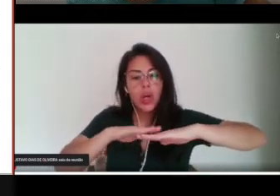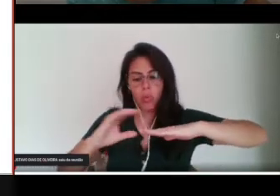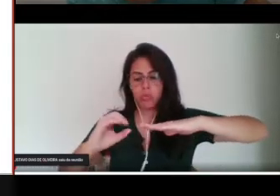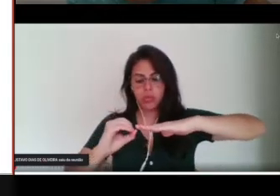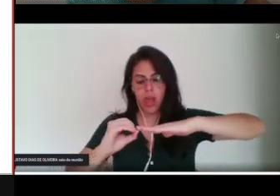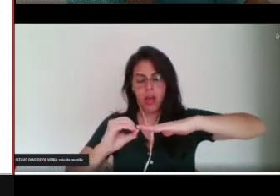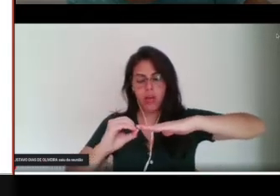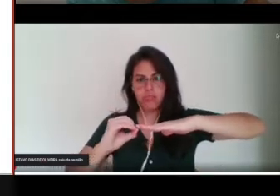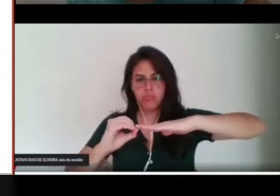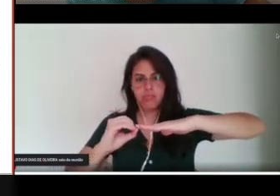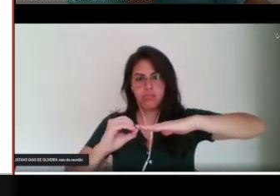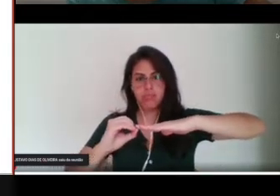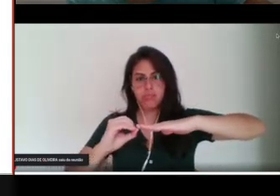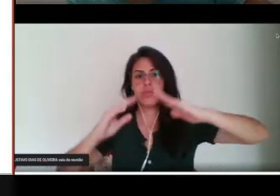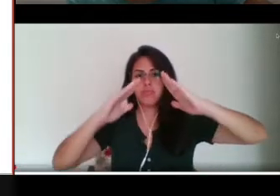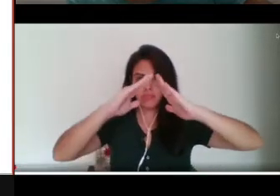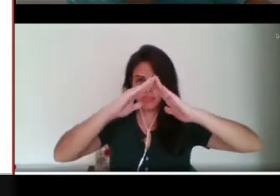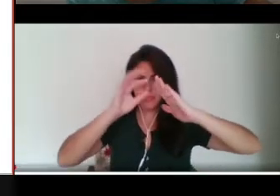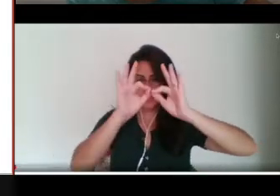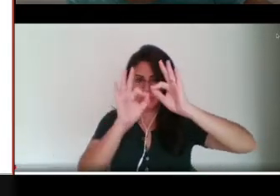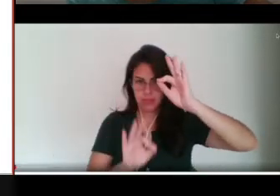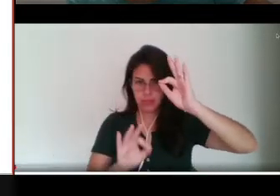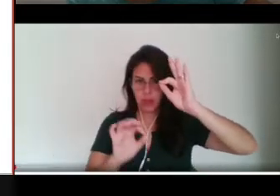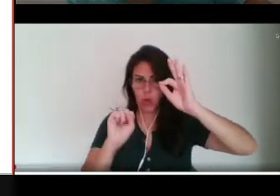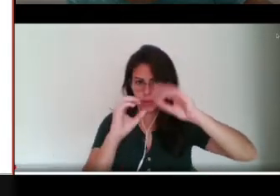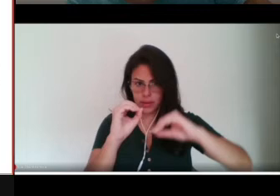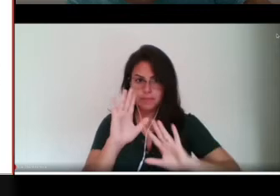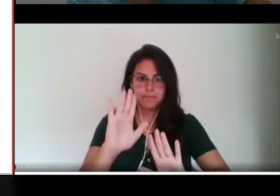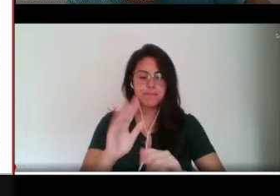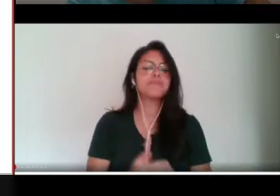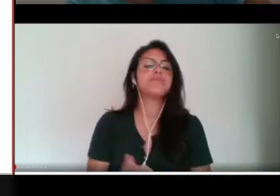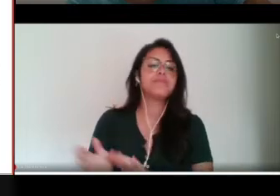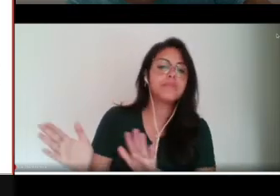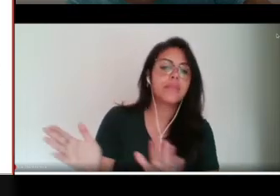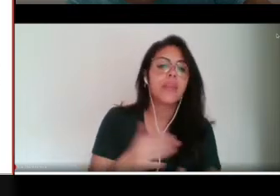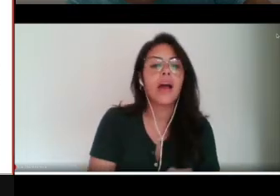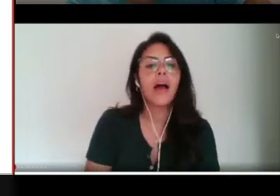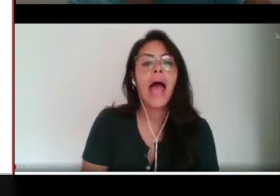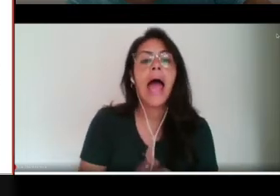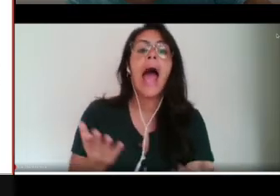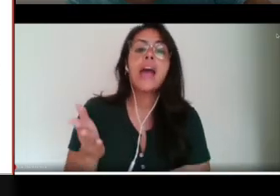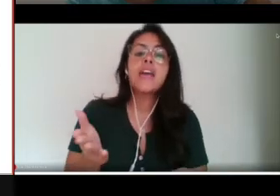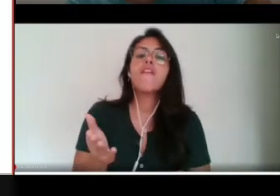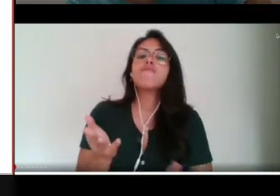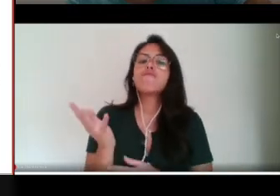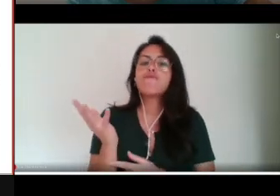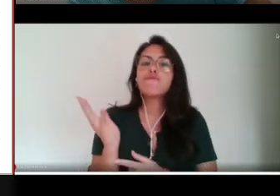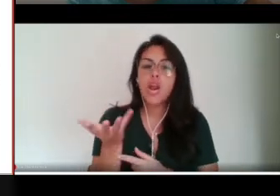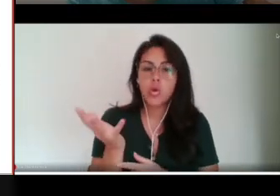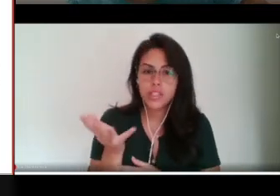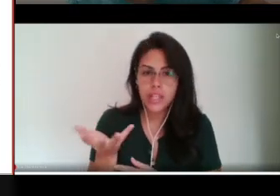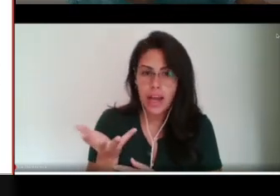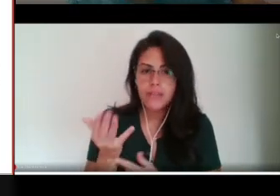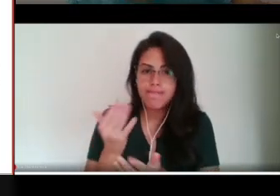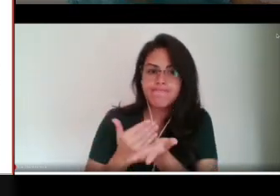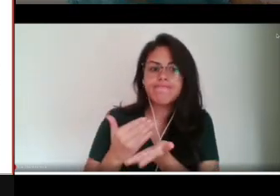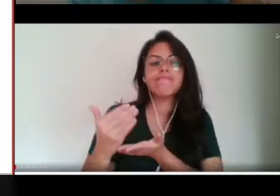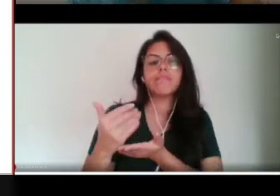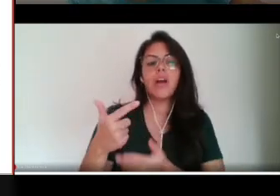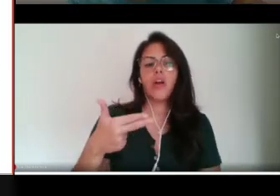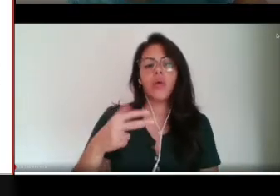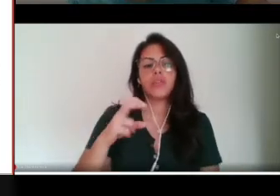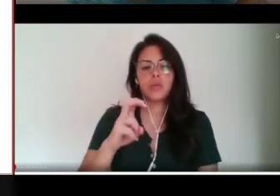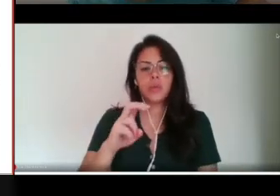inicial, né? A velocidade inicial da bola é igual a 56,7 metros por segundo. Então, o que essa bola